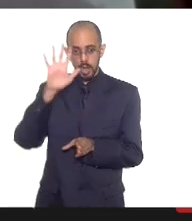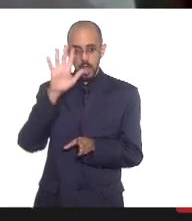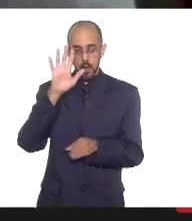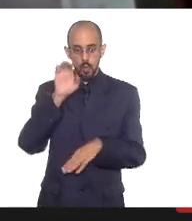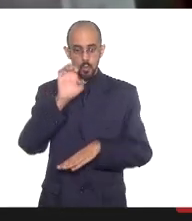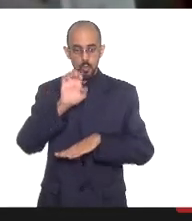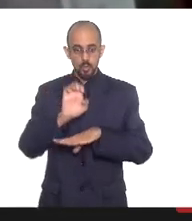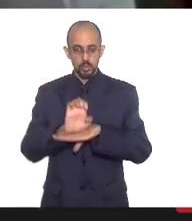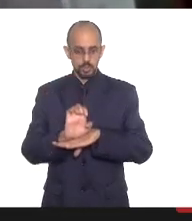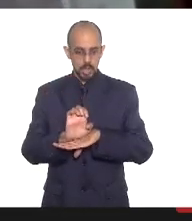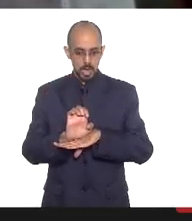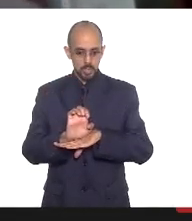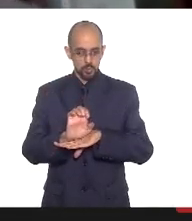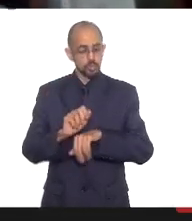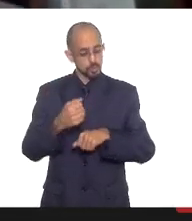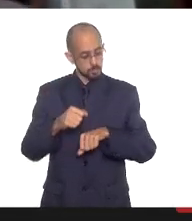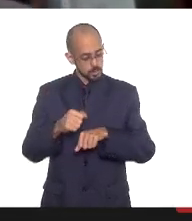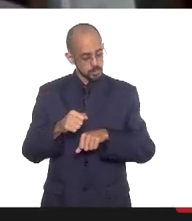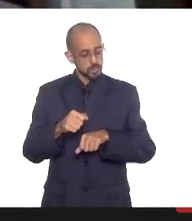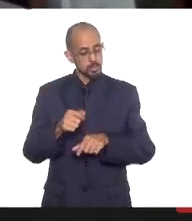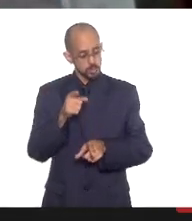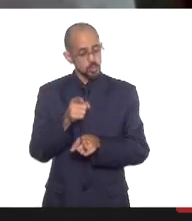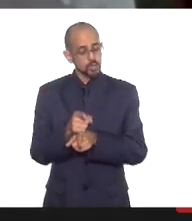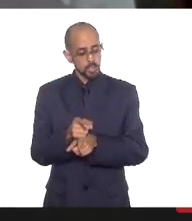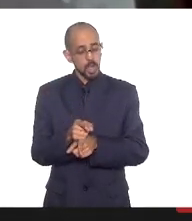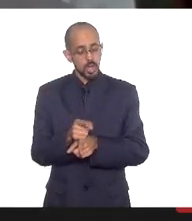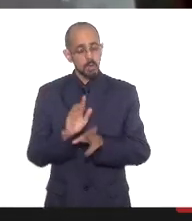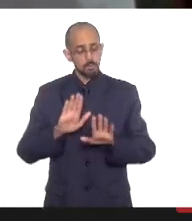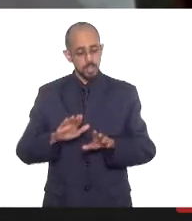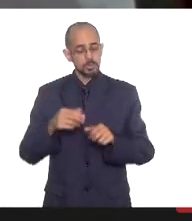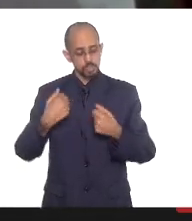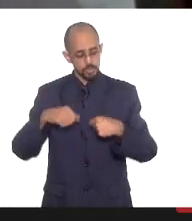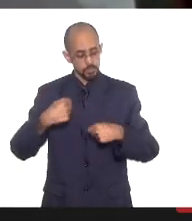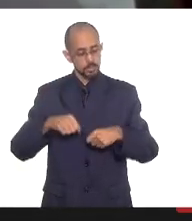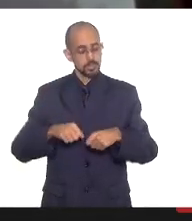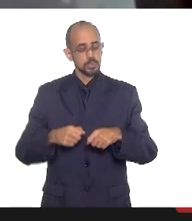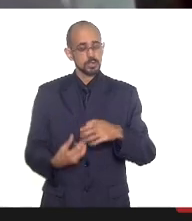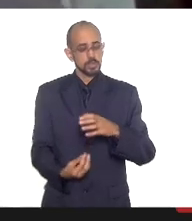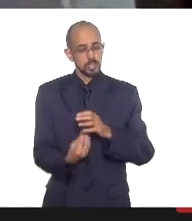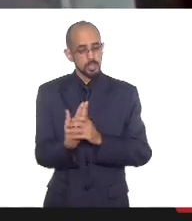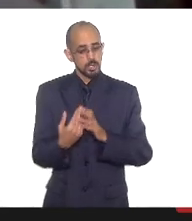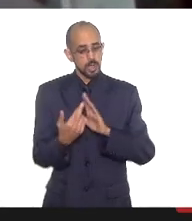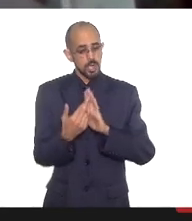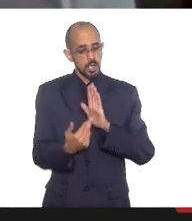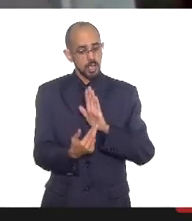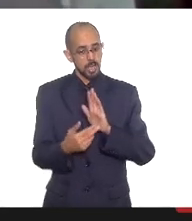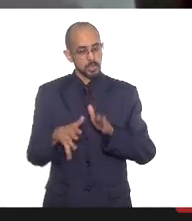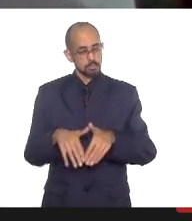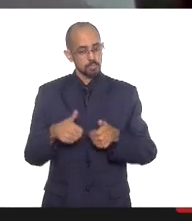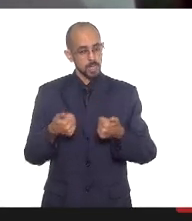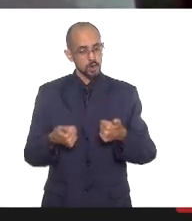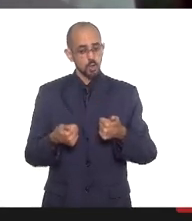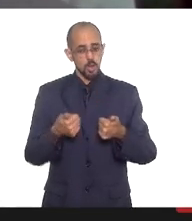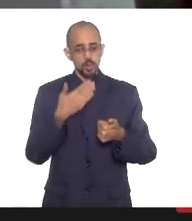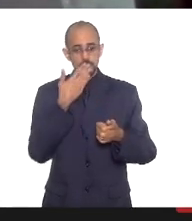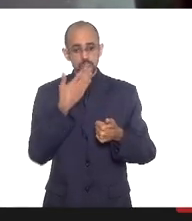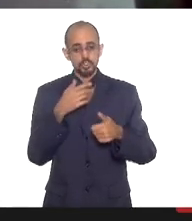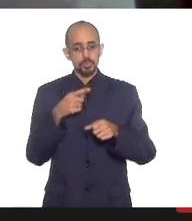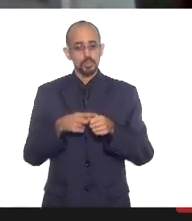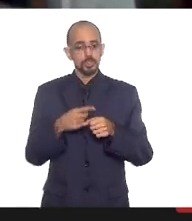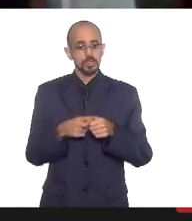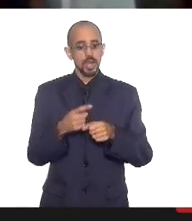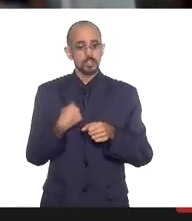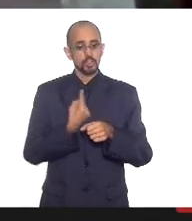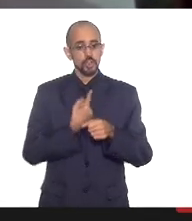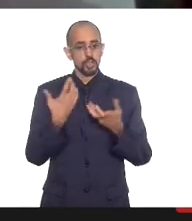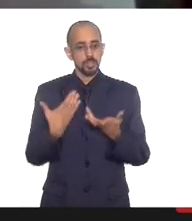Mas o que eu quero deixar bem claro é que a gente precisa decidir um pouco melhor né Que tipo de cidade que a gente quer